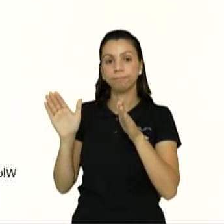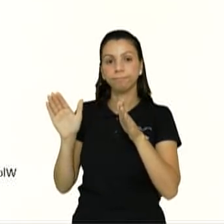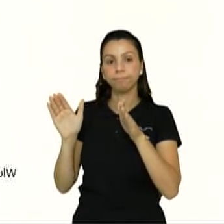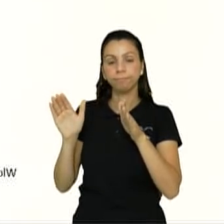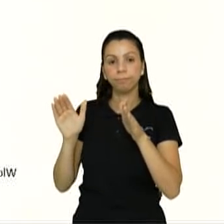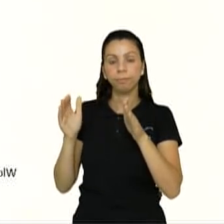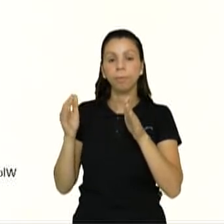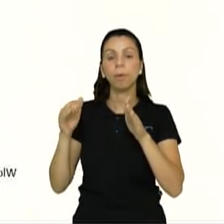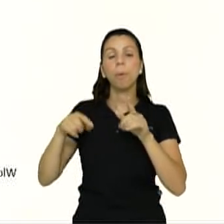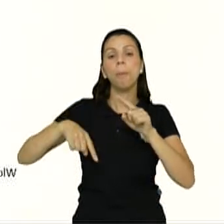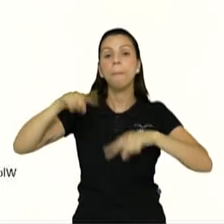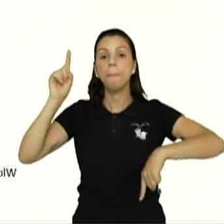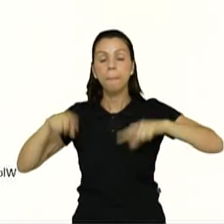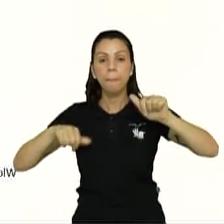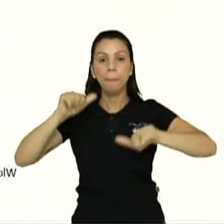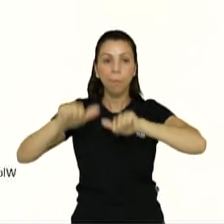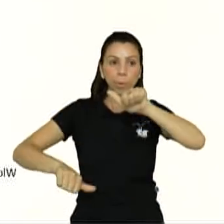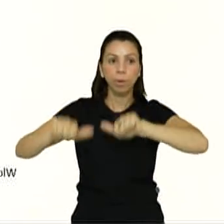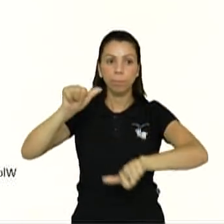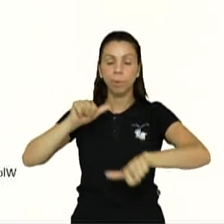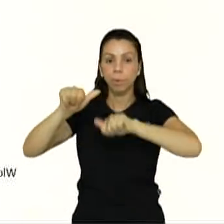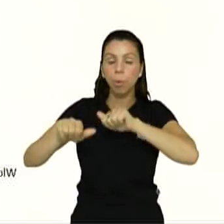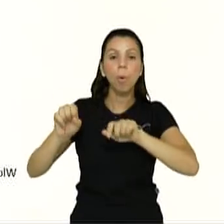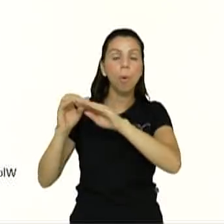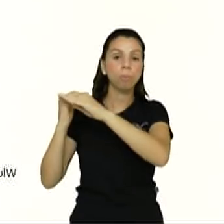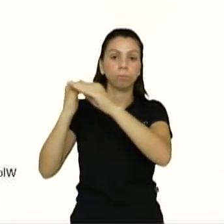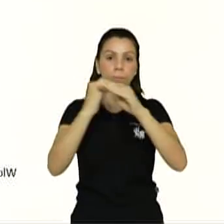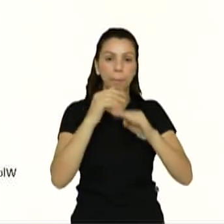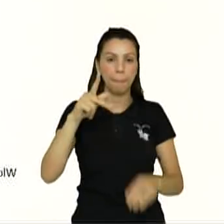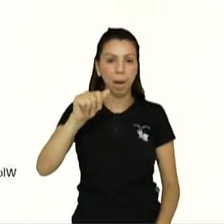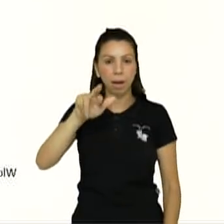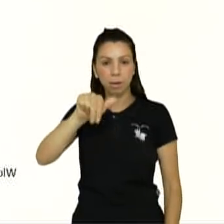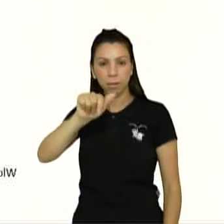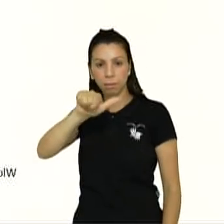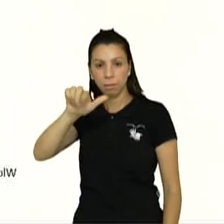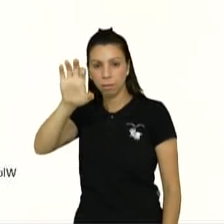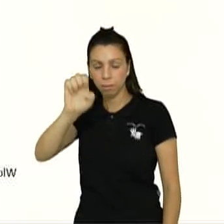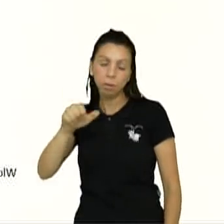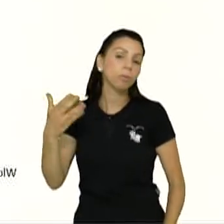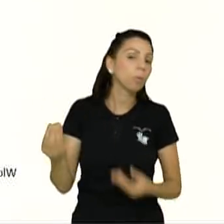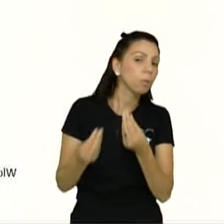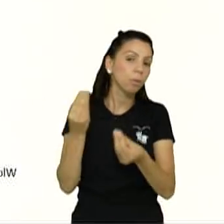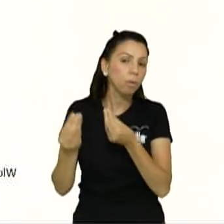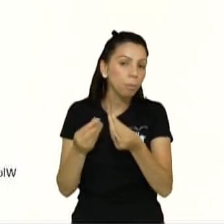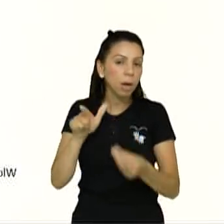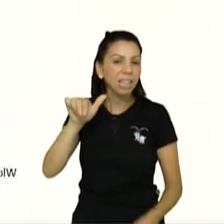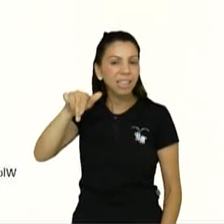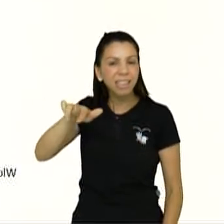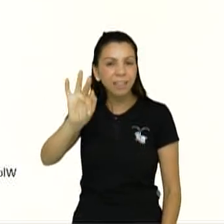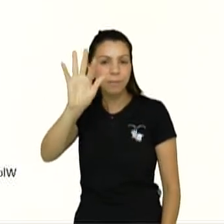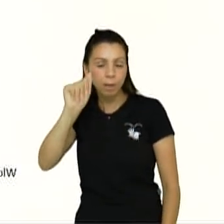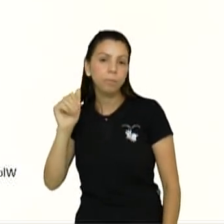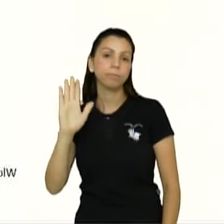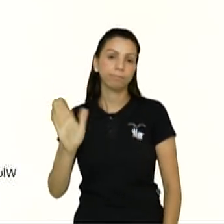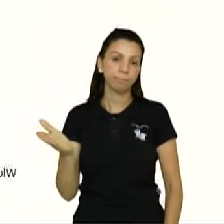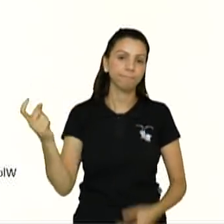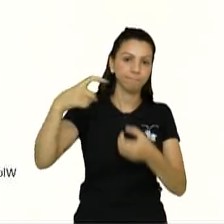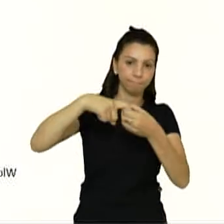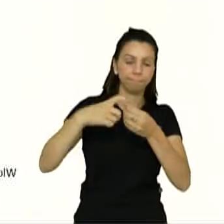C, alternada. E letra D, paralela. Como será que é a circulação da linfa deles? Pensa aí, a gente já volta.